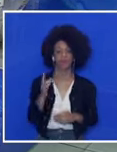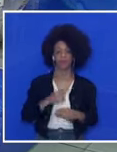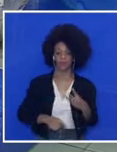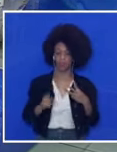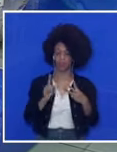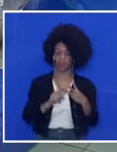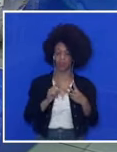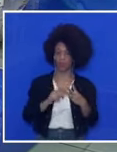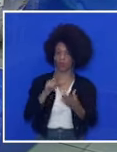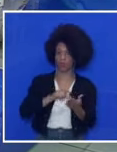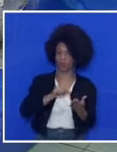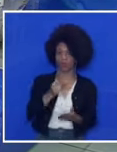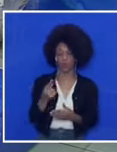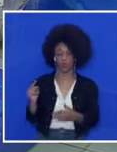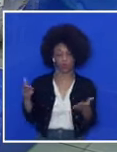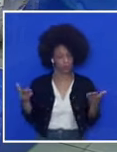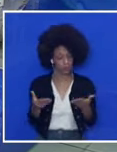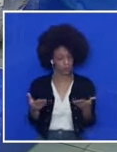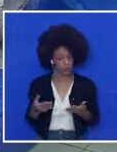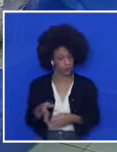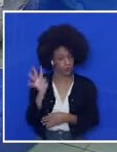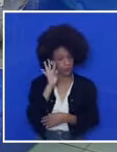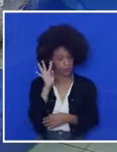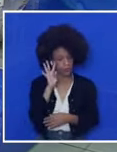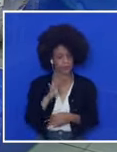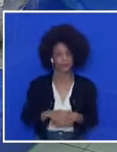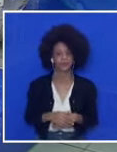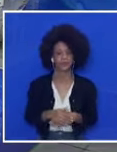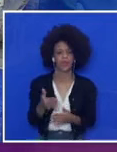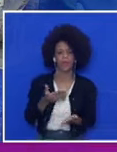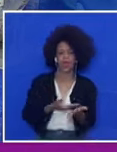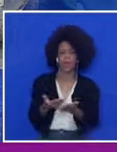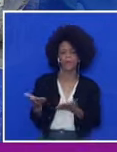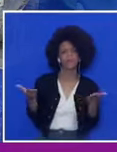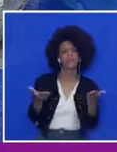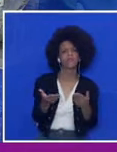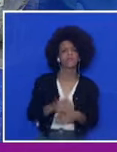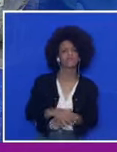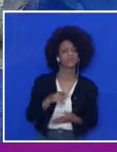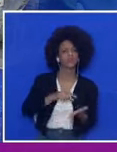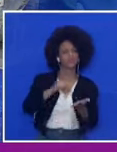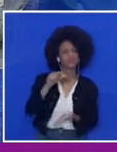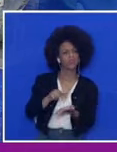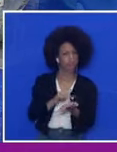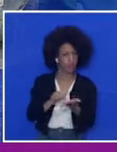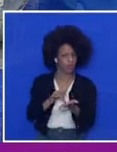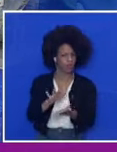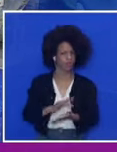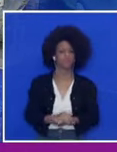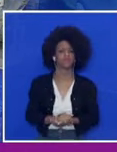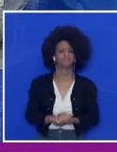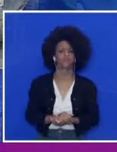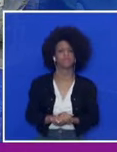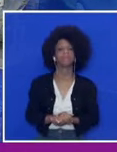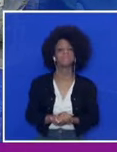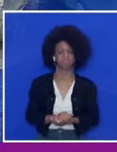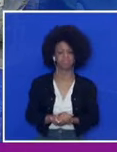Passaremos agora ao último sorteio desta quarta-feira. Começando agora o sorteio da Loto Fácil Concurso